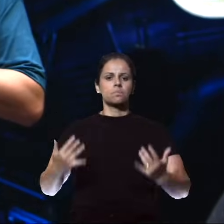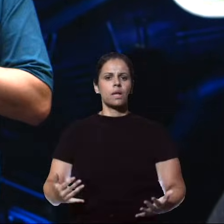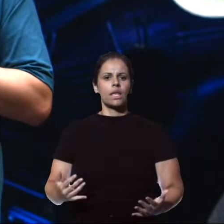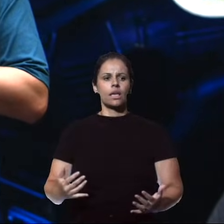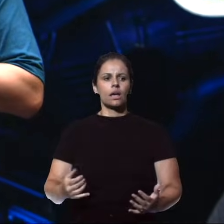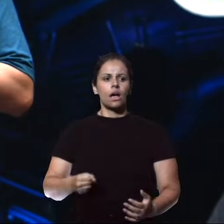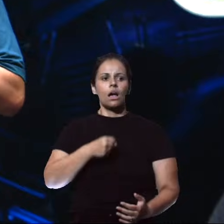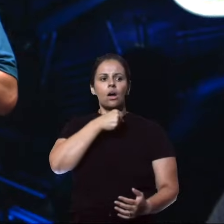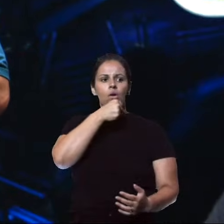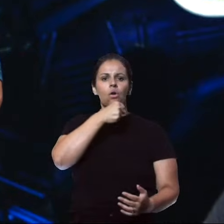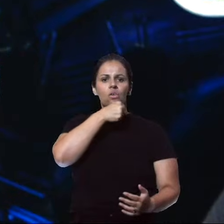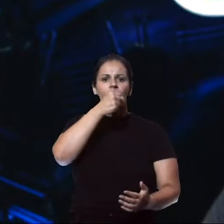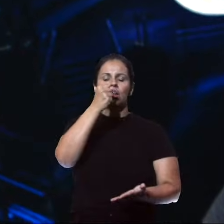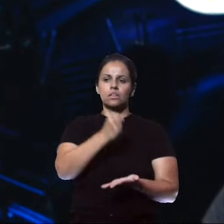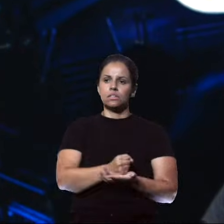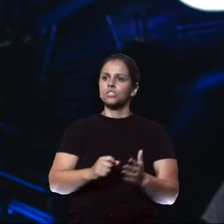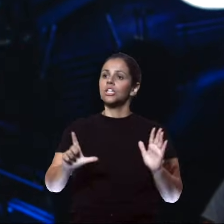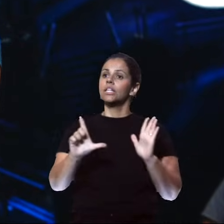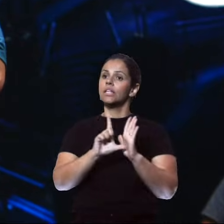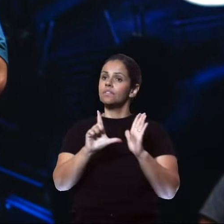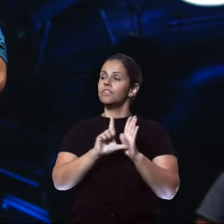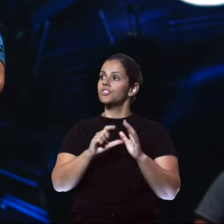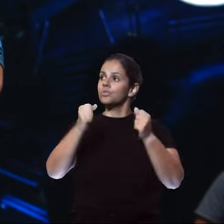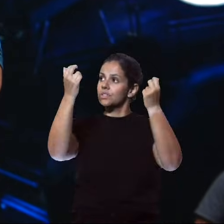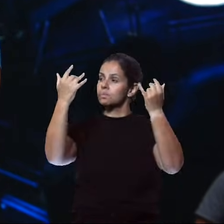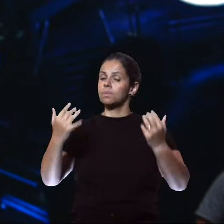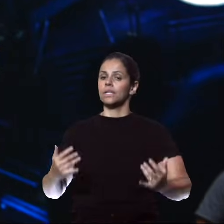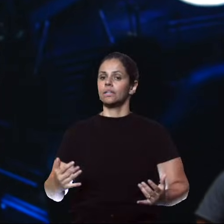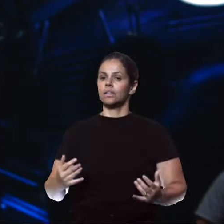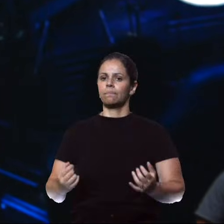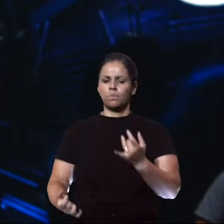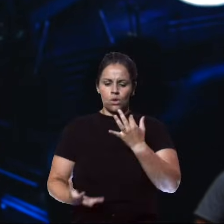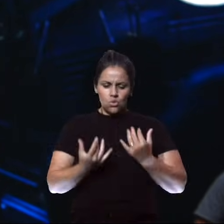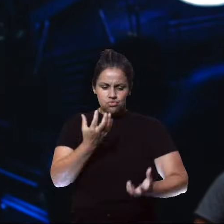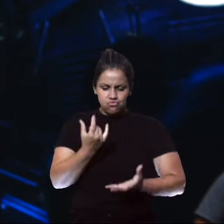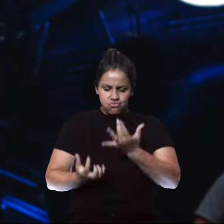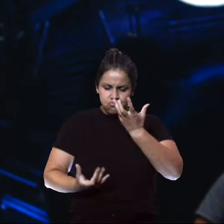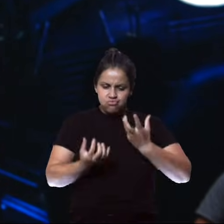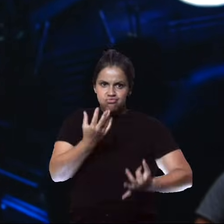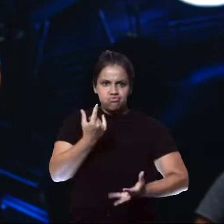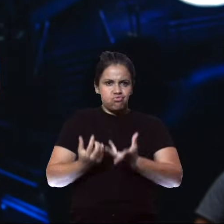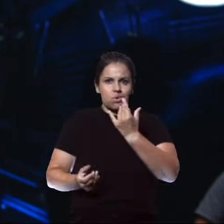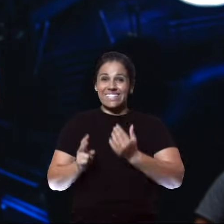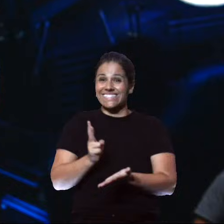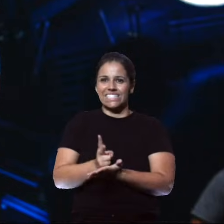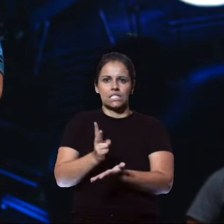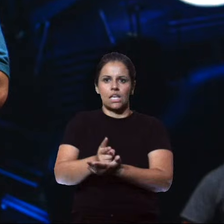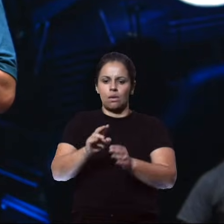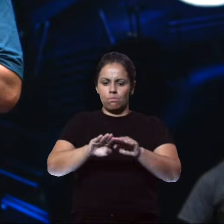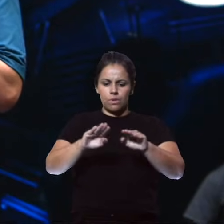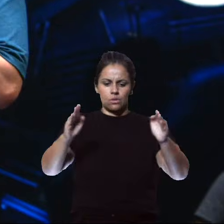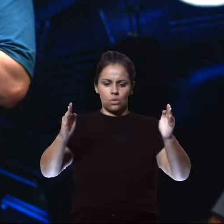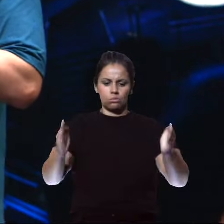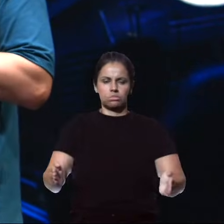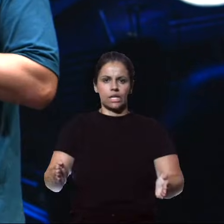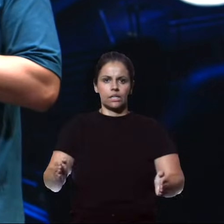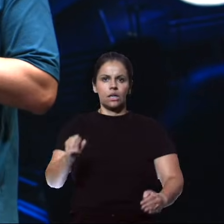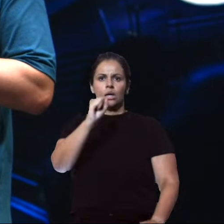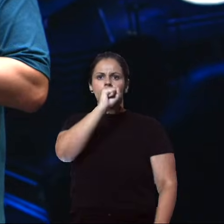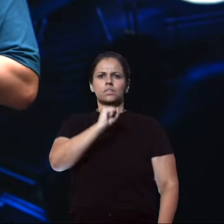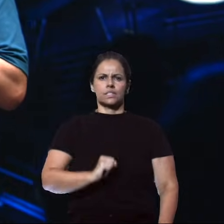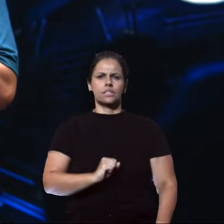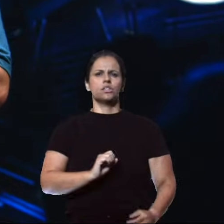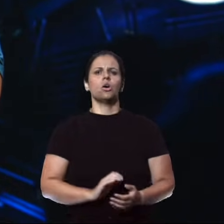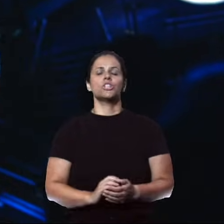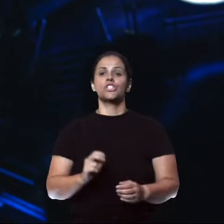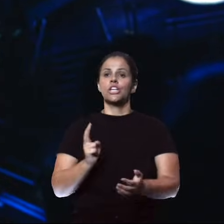12 e 13. O fogo sempre ficará aceso sobre o altar, não deve ser apagado. O sacerdote acenderá lenha no altar de cada